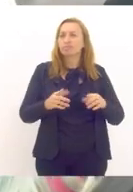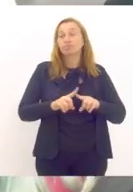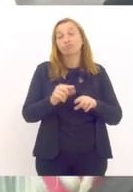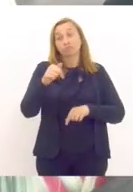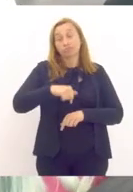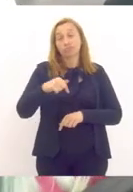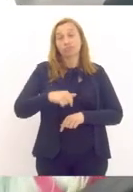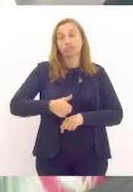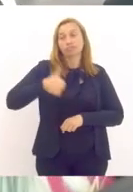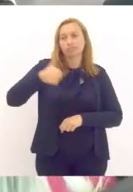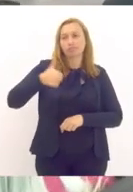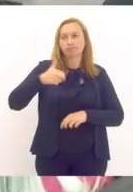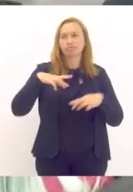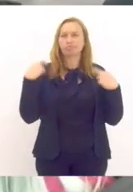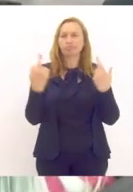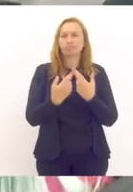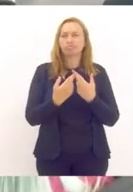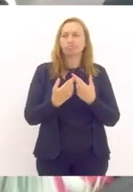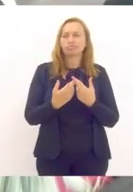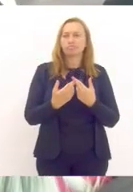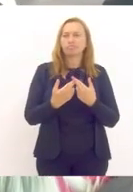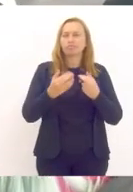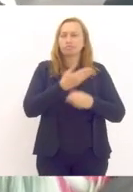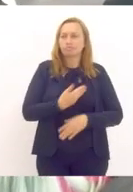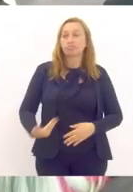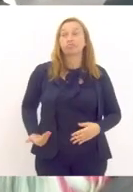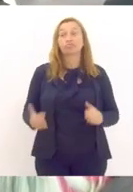no, na nova legislatura. Saudar aqui